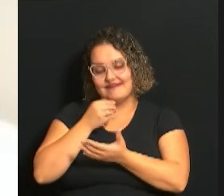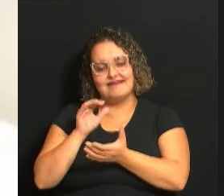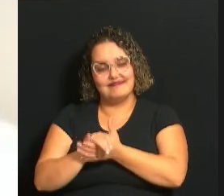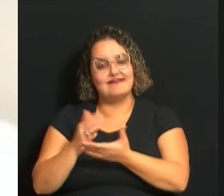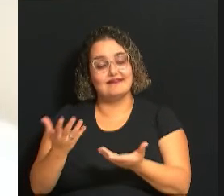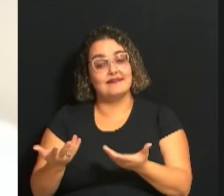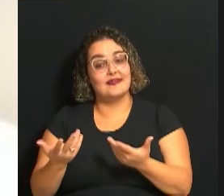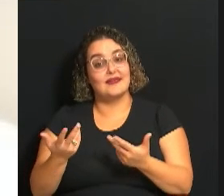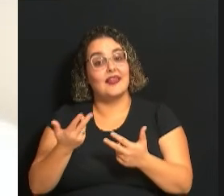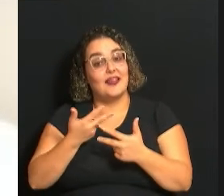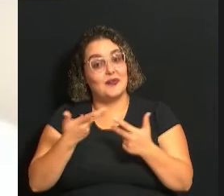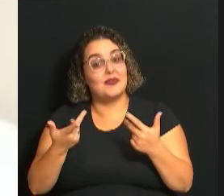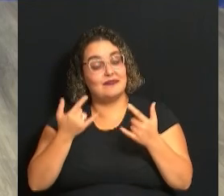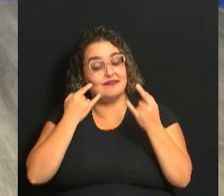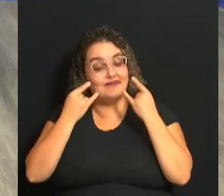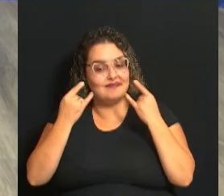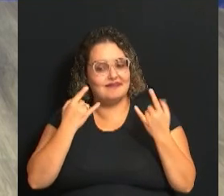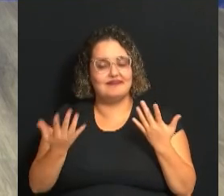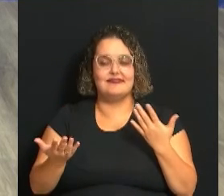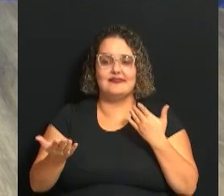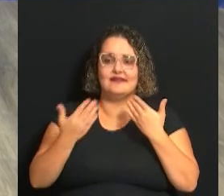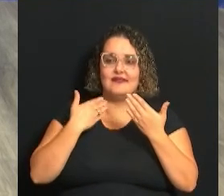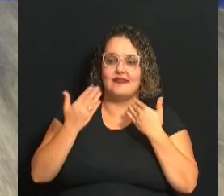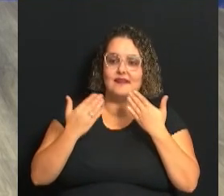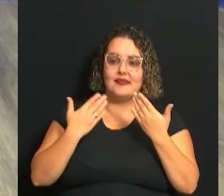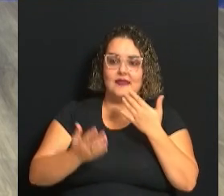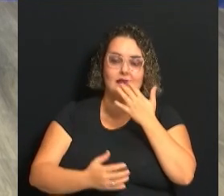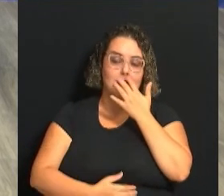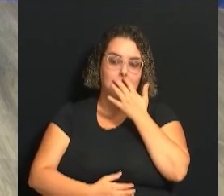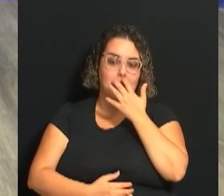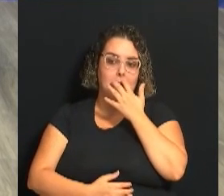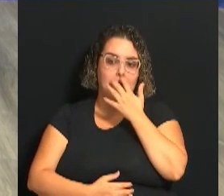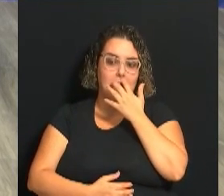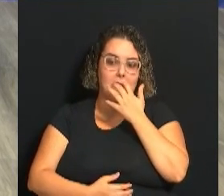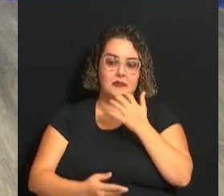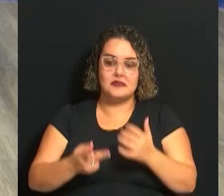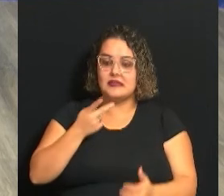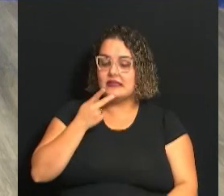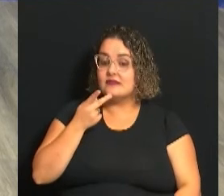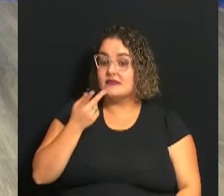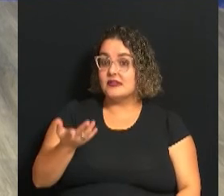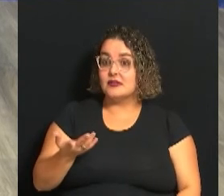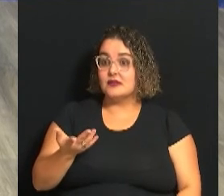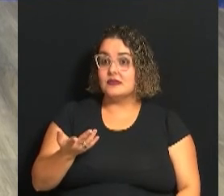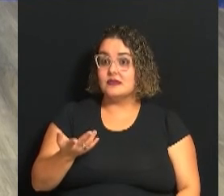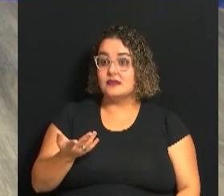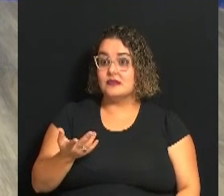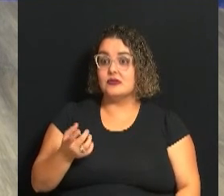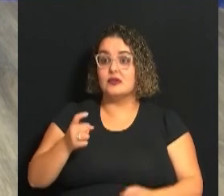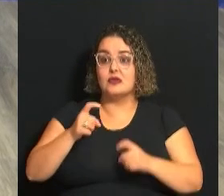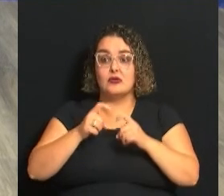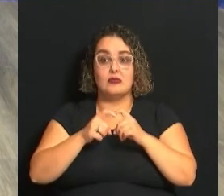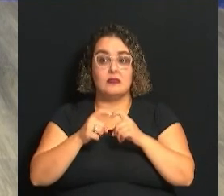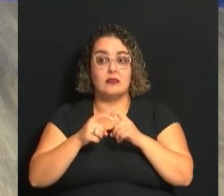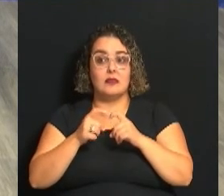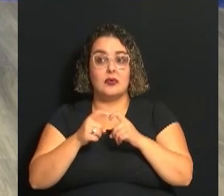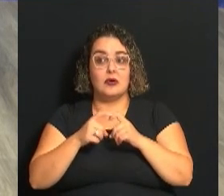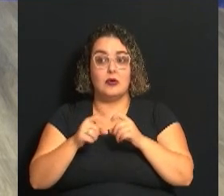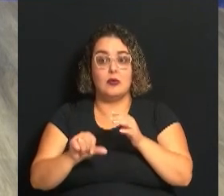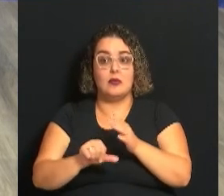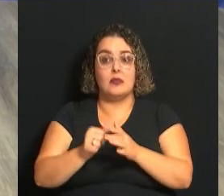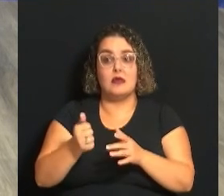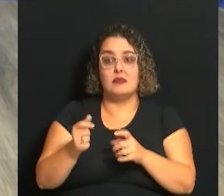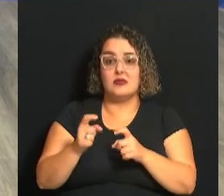a atenção durante essa nossa conversa foi que você falou que o primeiro médico não